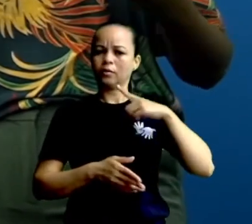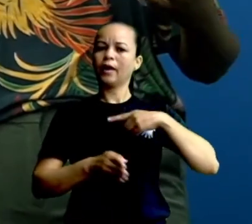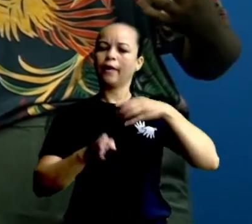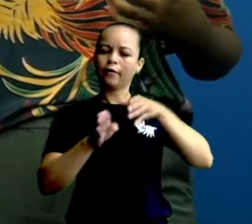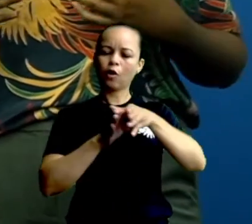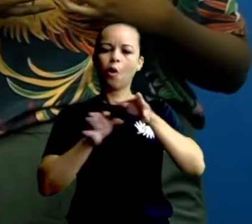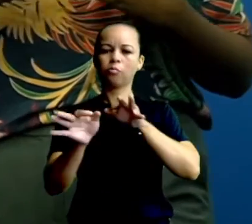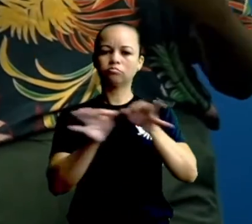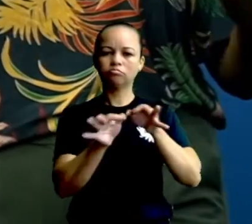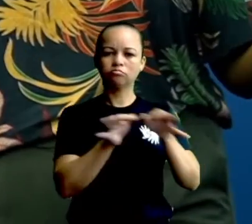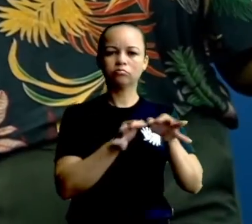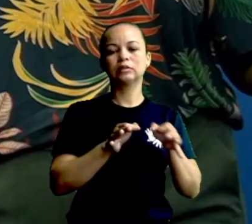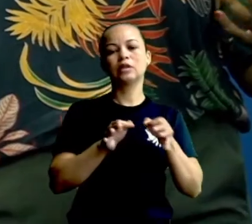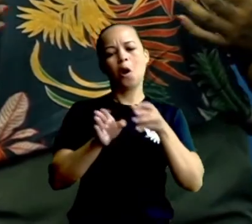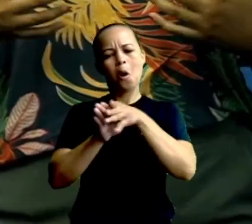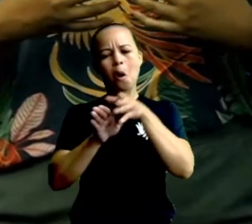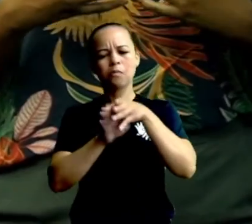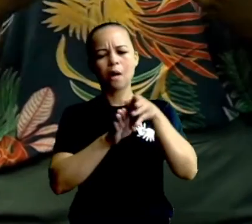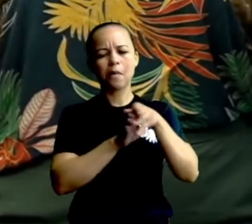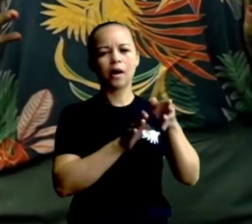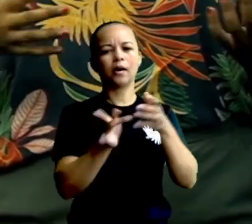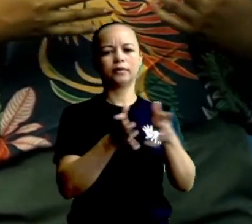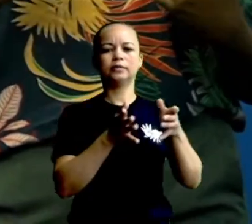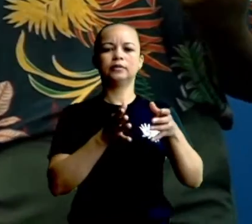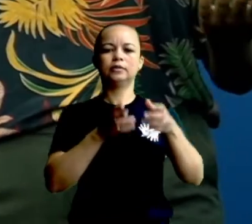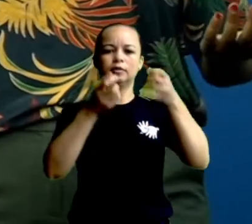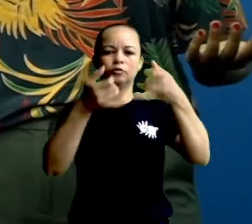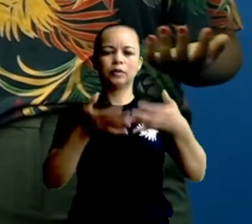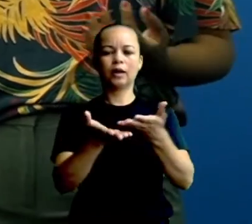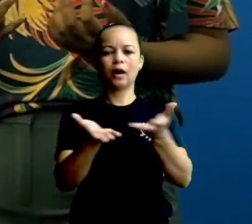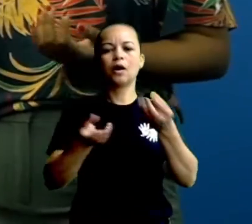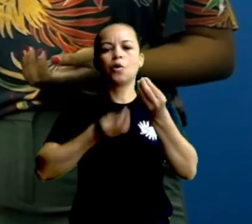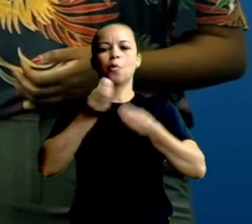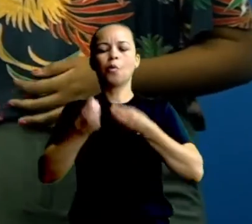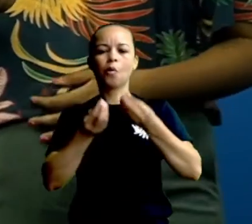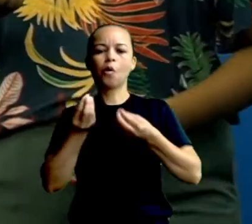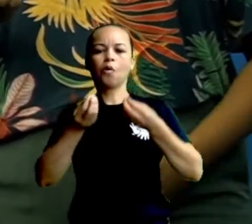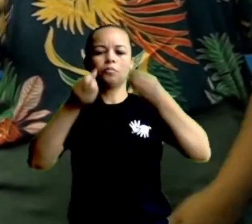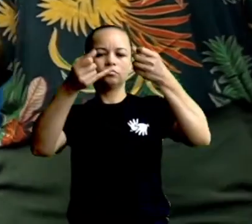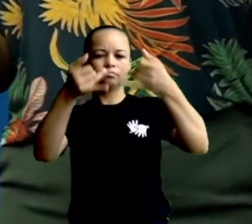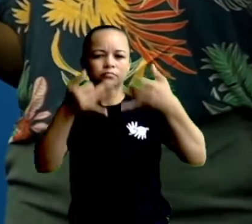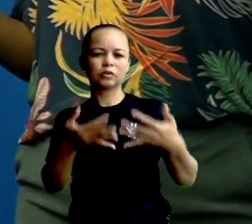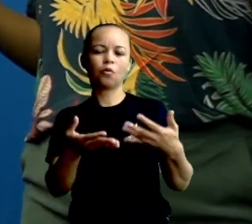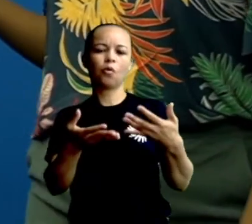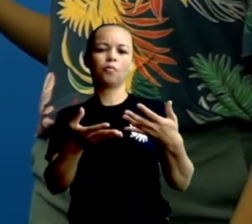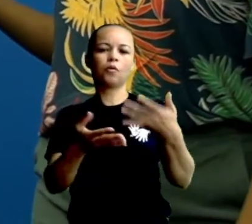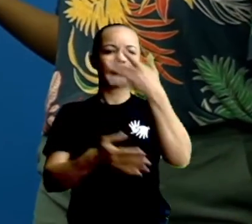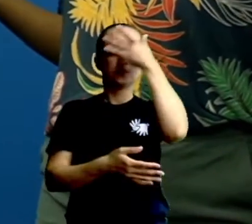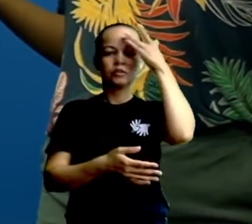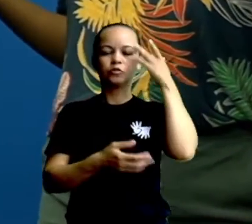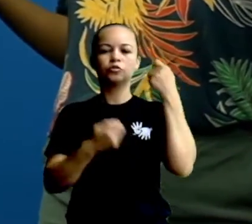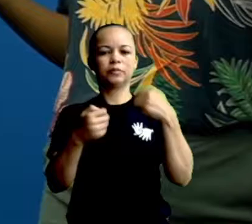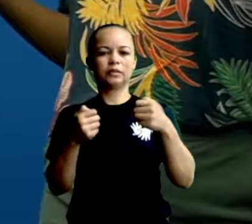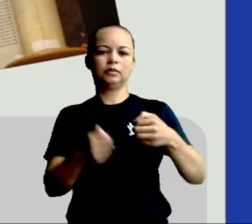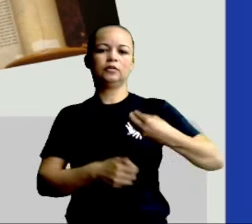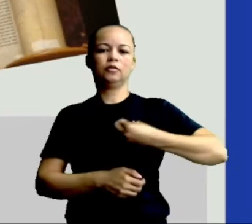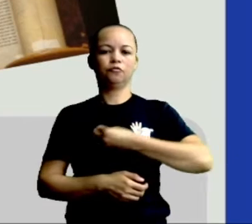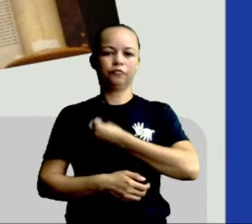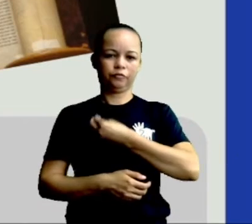de organizar, de conduzir, de dizer como as pessoas devem viver.